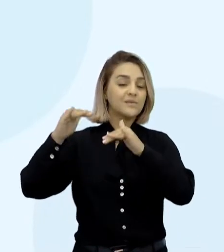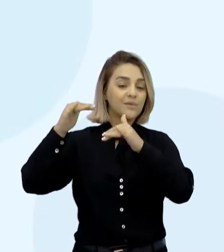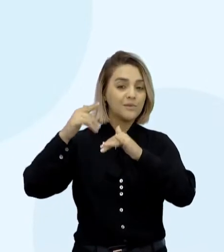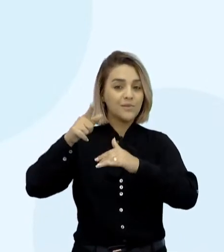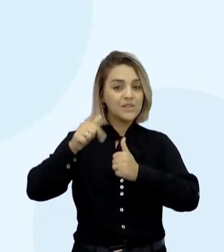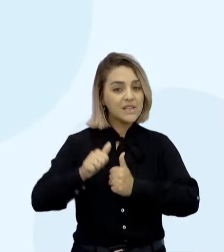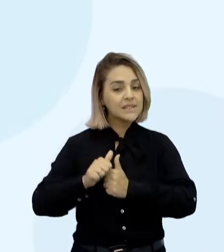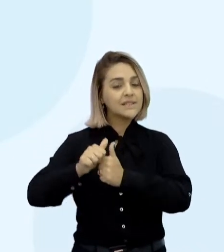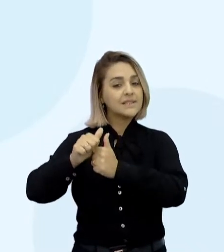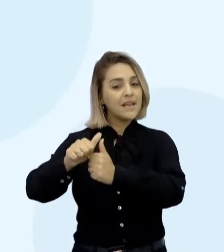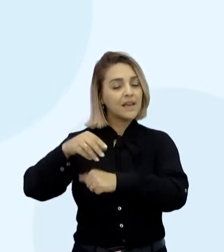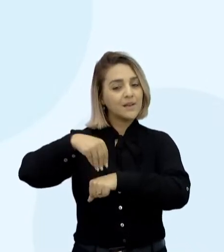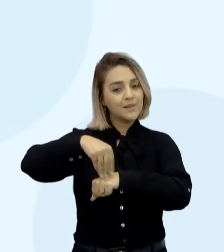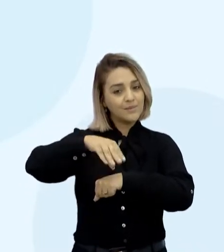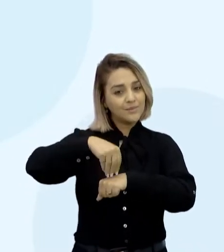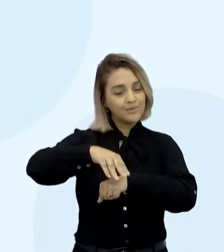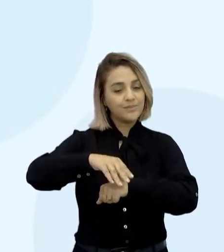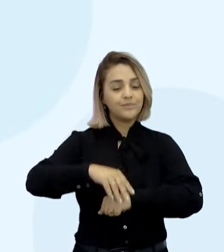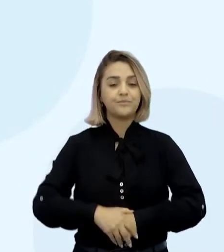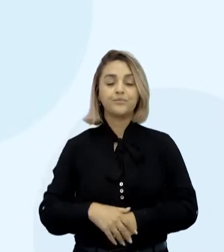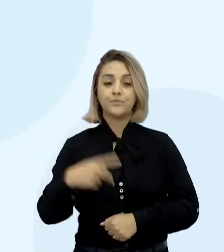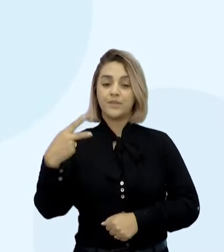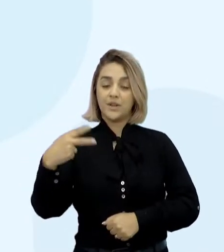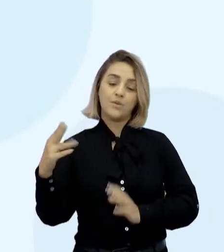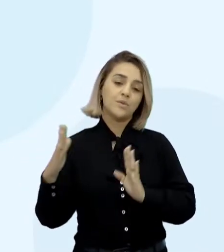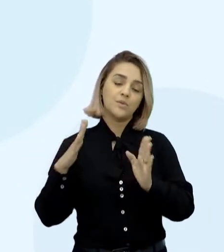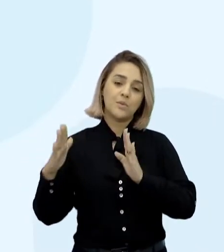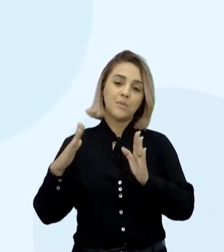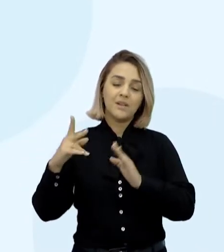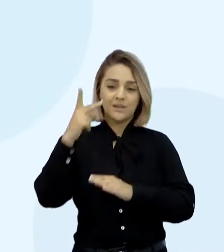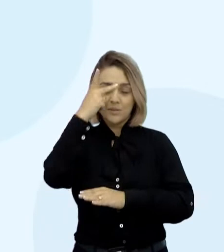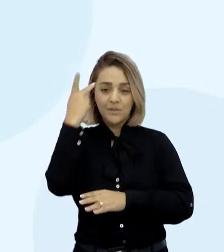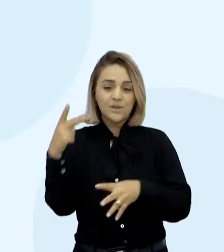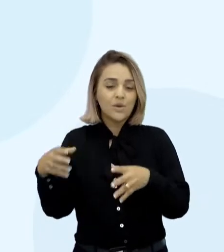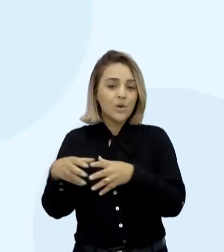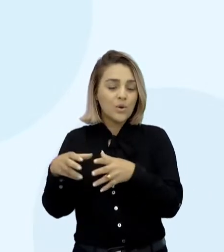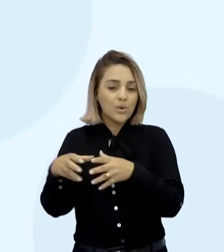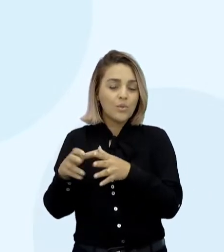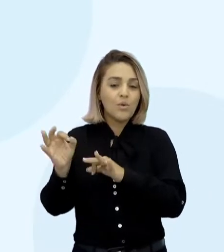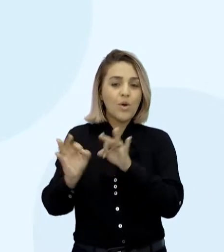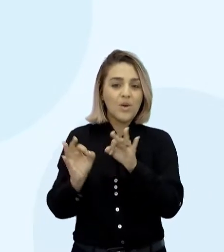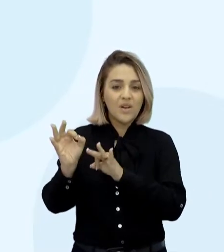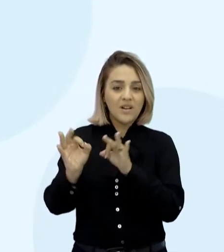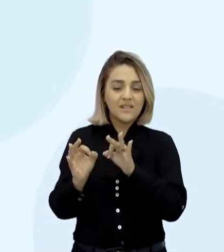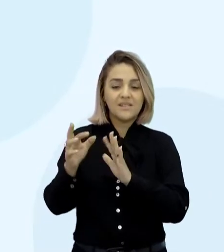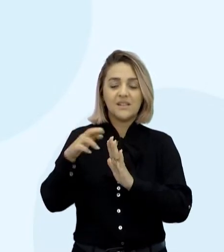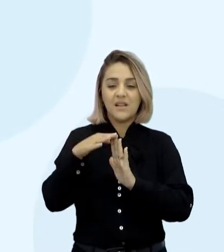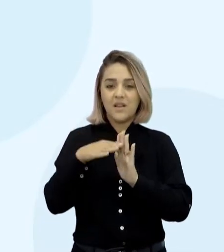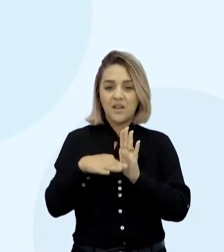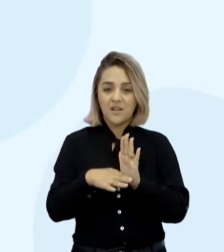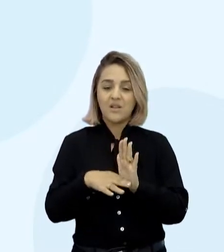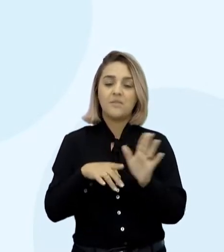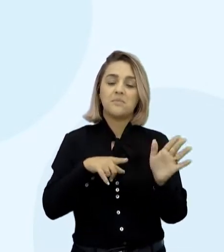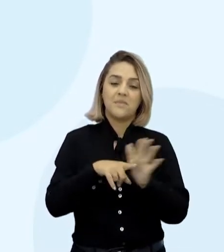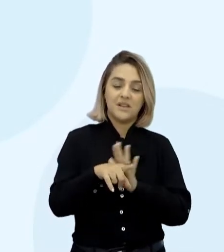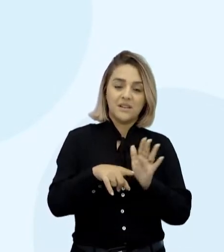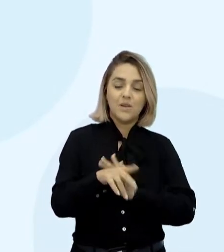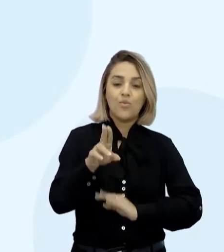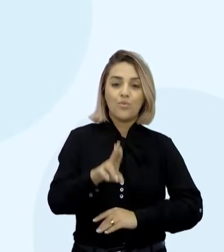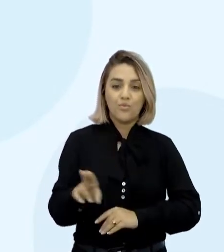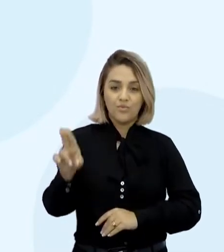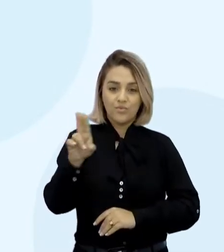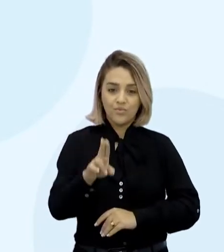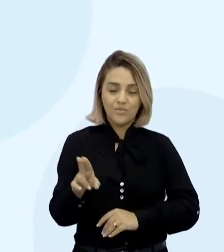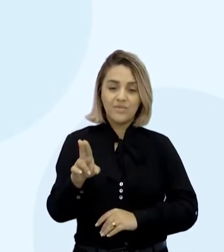as instruções. Para o momento 2, a turma vai elaborar um roteiro de perguntas que serão utilizadas em uma